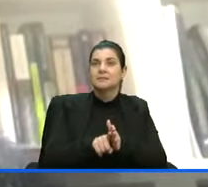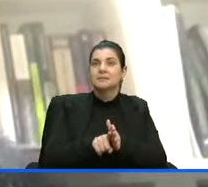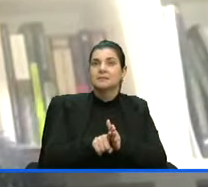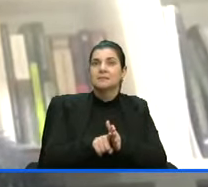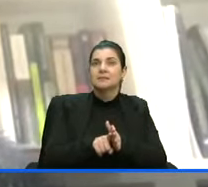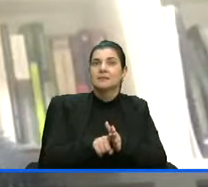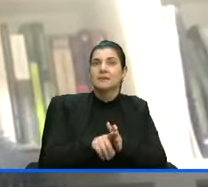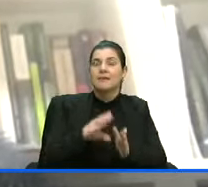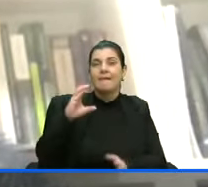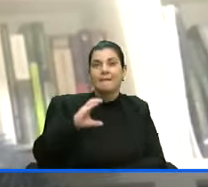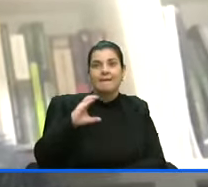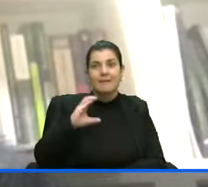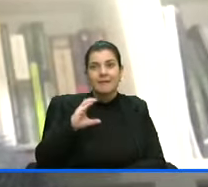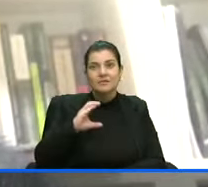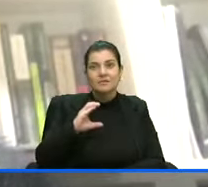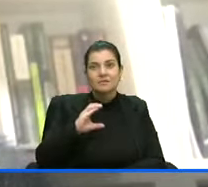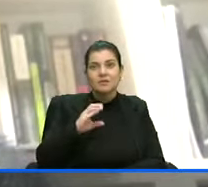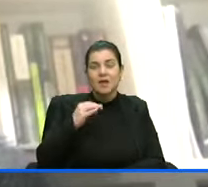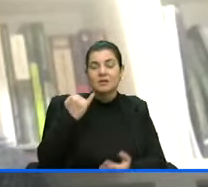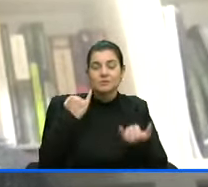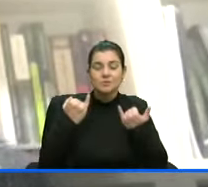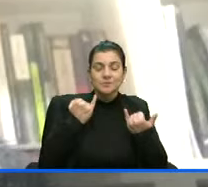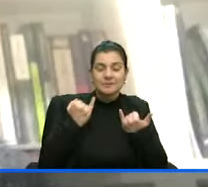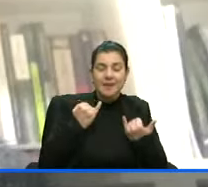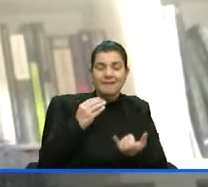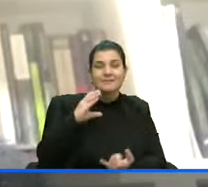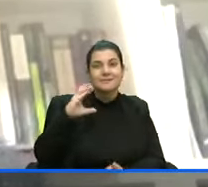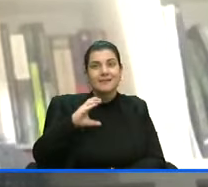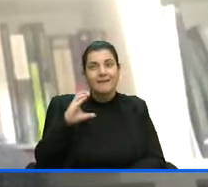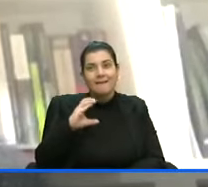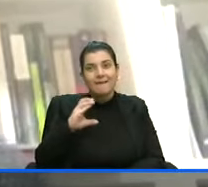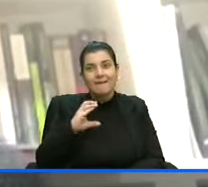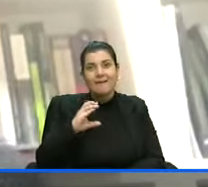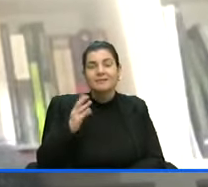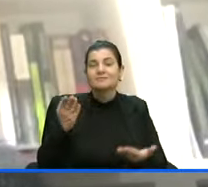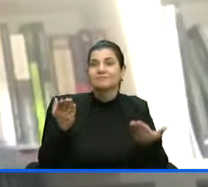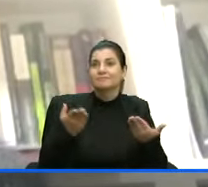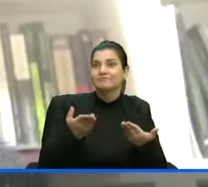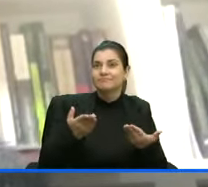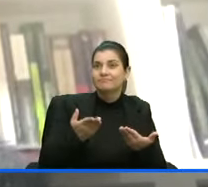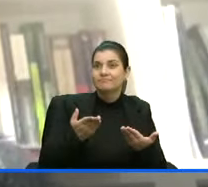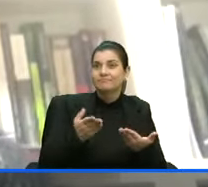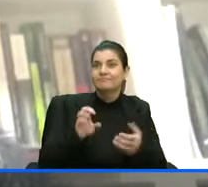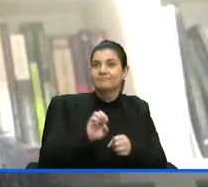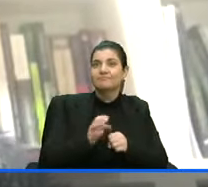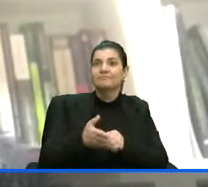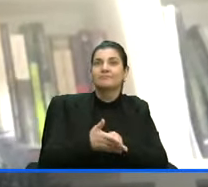questão da creche. Eu acho que os dados da creche, assim, e nesse momento de pandemia,